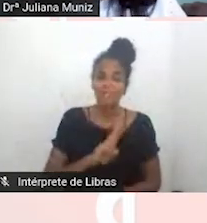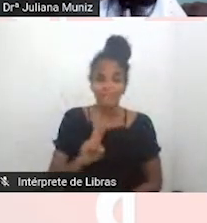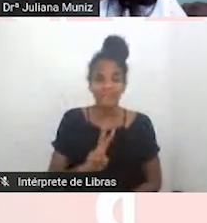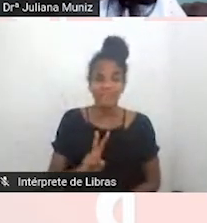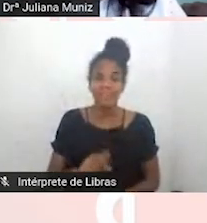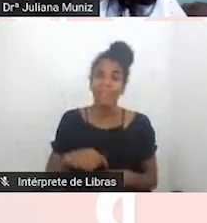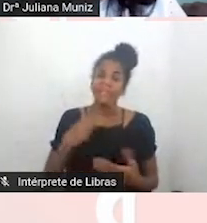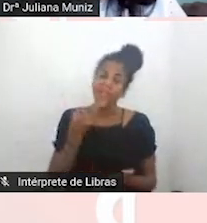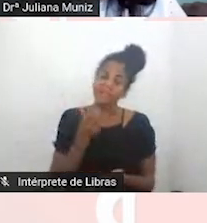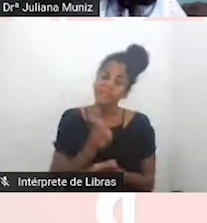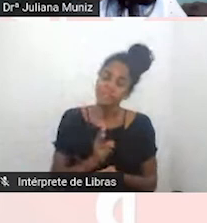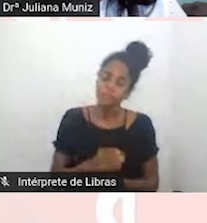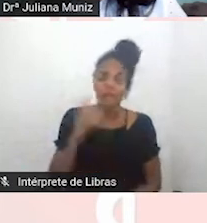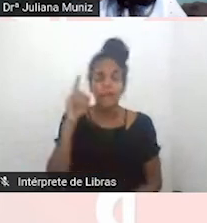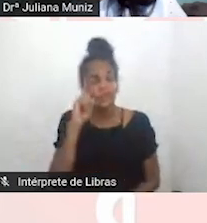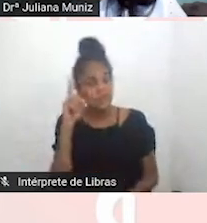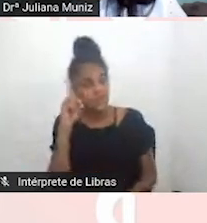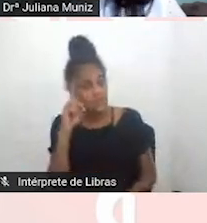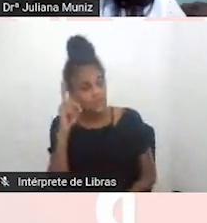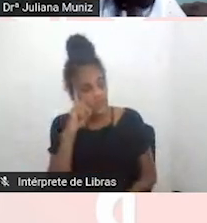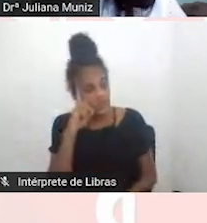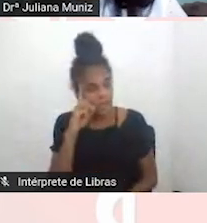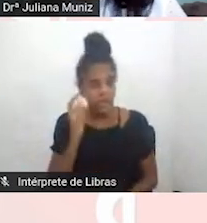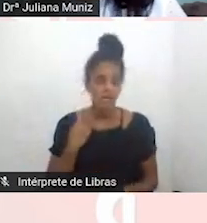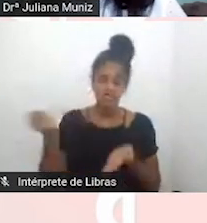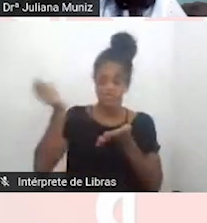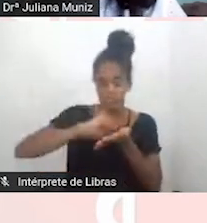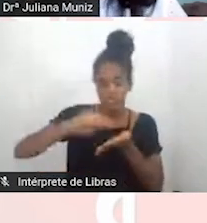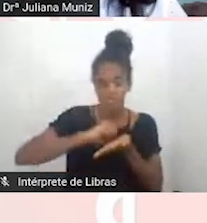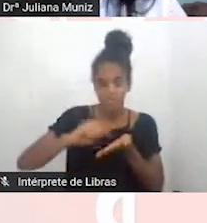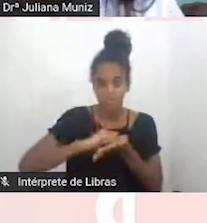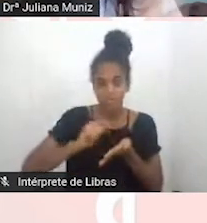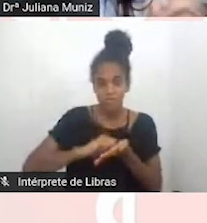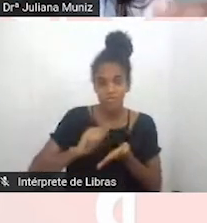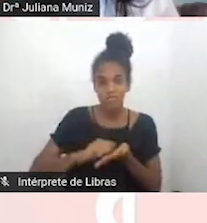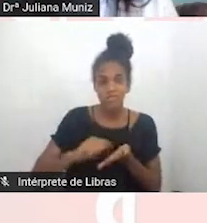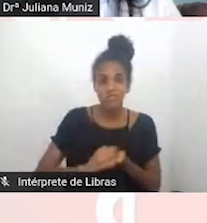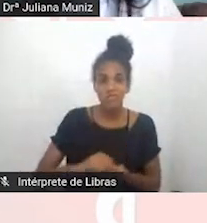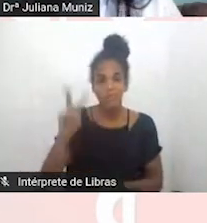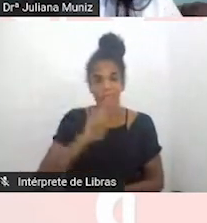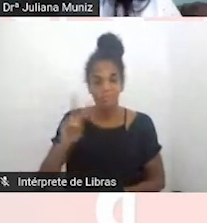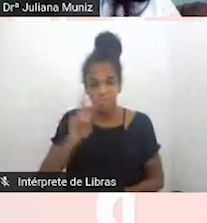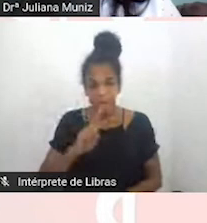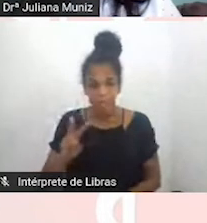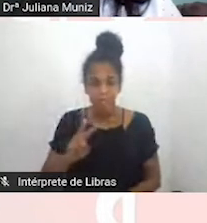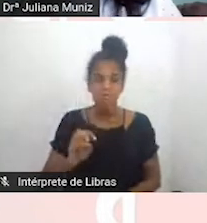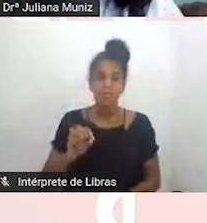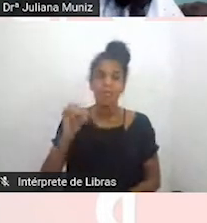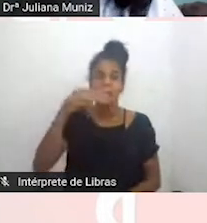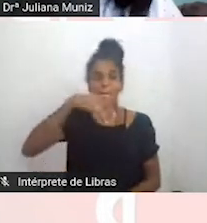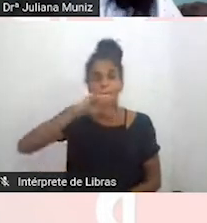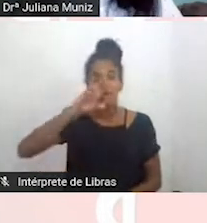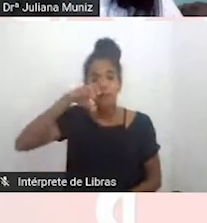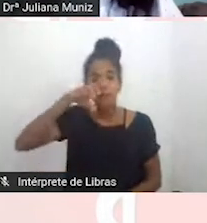gente prescreve polivitamínico, polimineral para os pacientes, para que eles se alimentem melhor, porque a gente não tem como fazer eles se